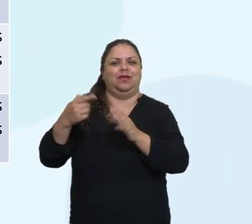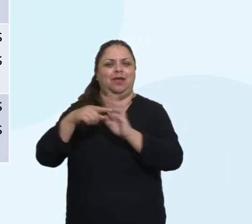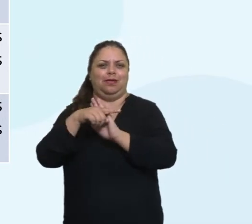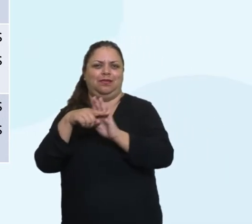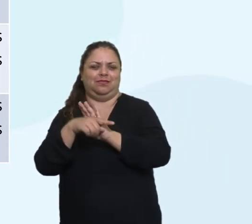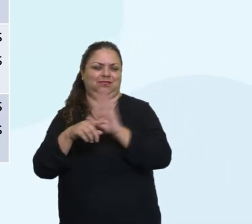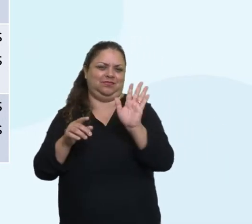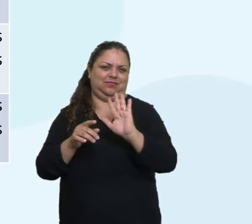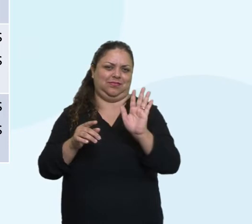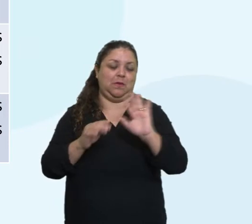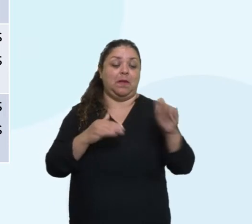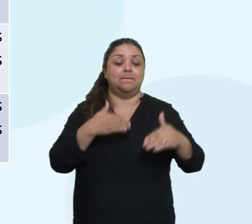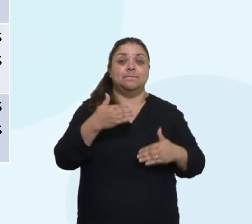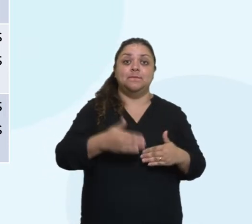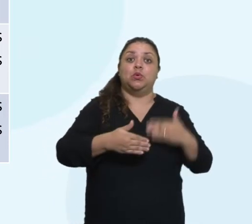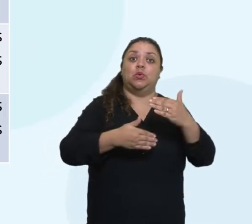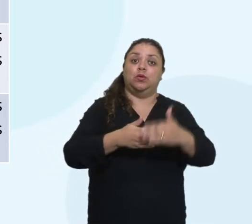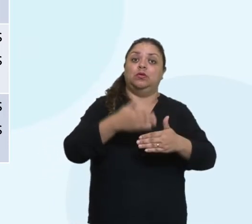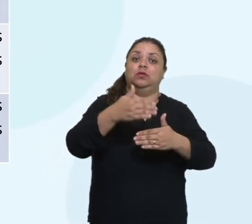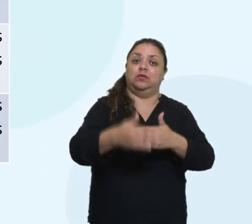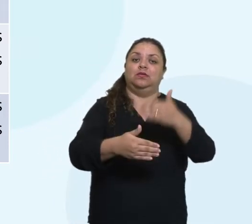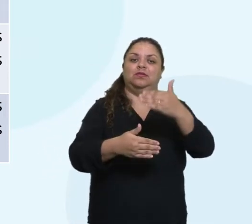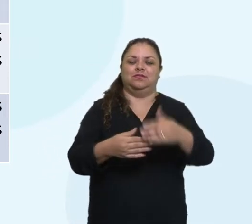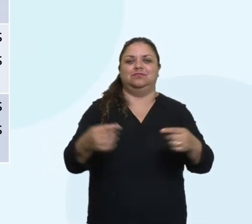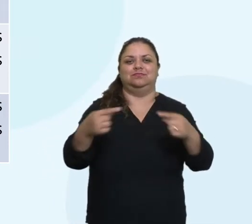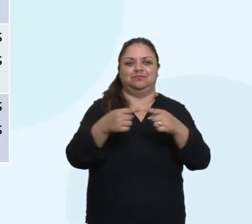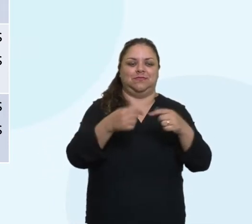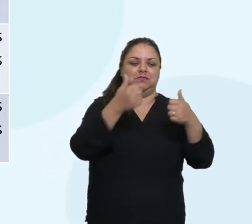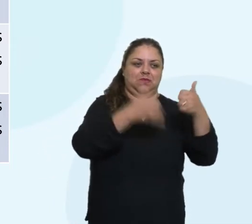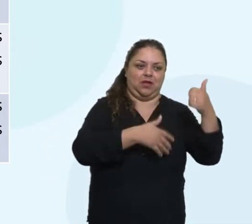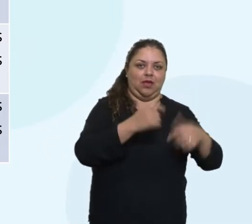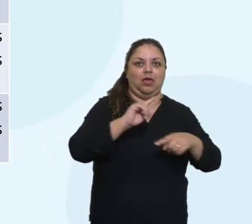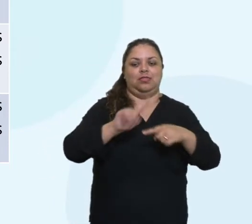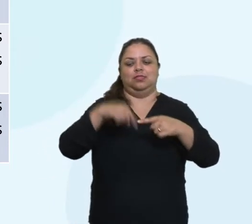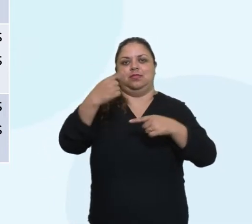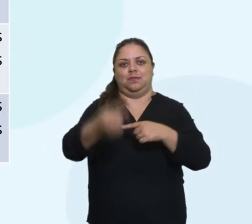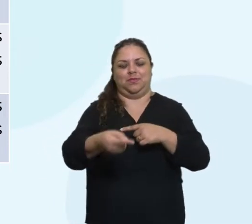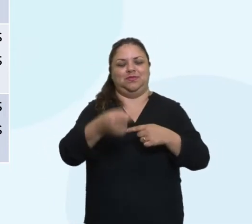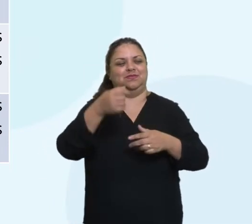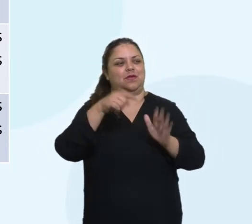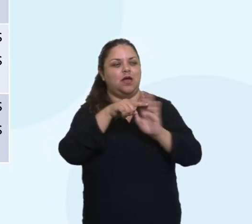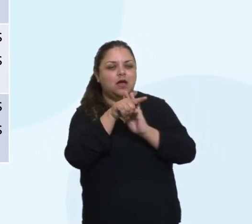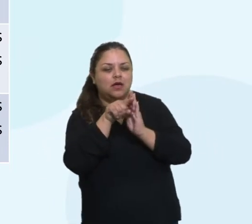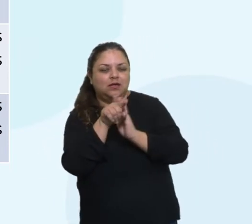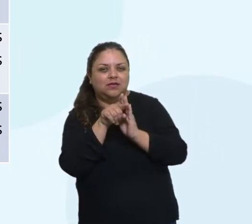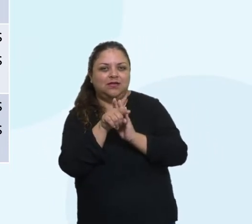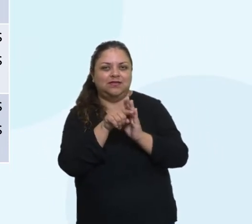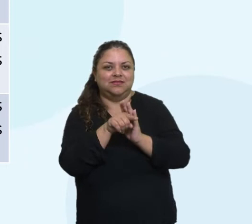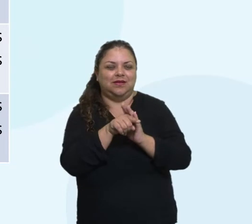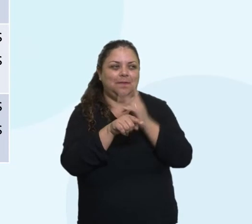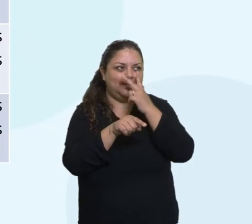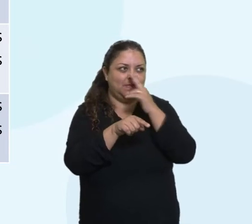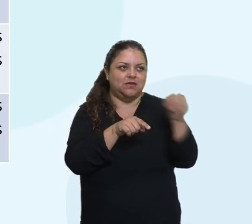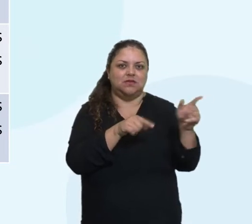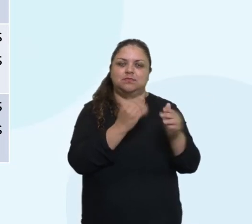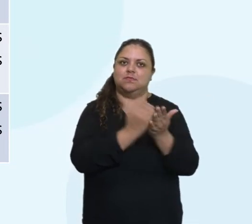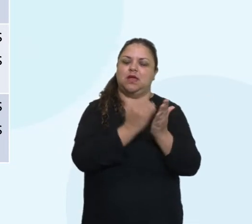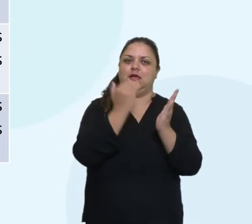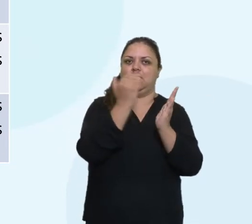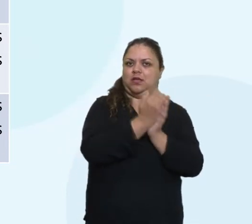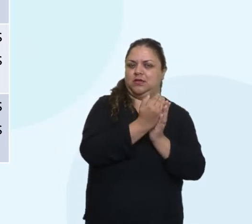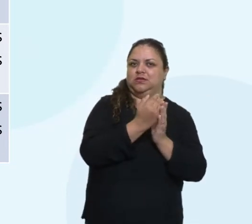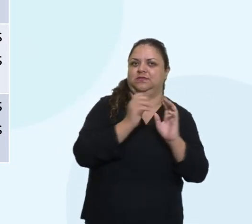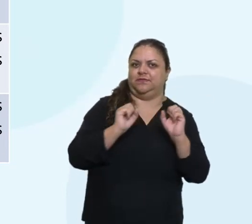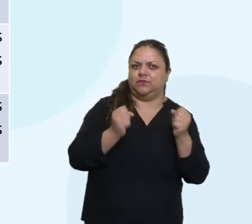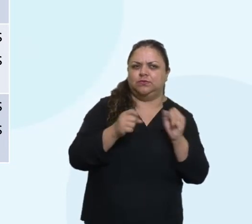sentido da progressão uma vez que explicar Depois tem analisar analisar é uma atitude por exemplo mais nobre o que exige